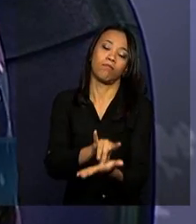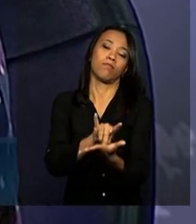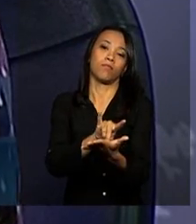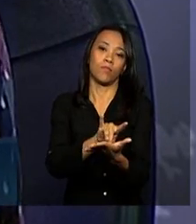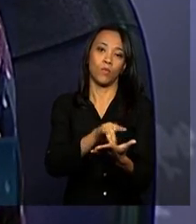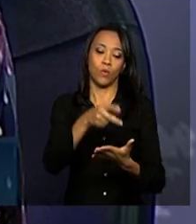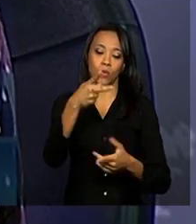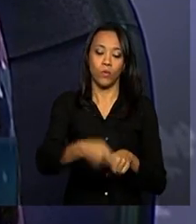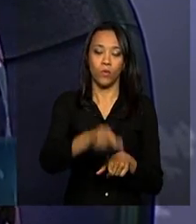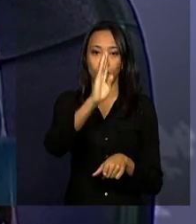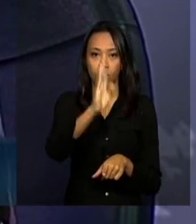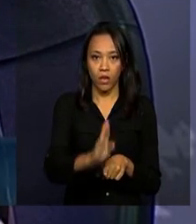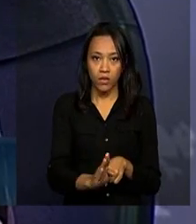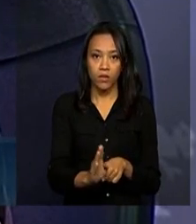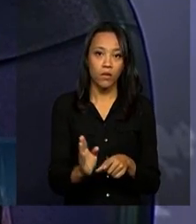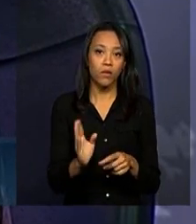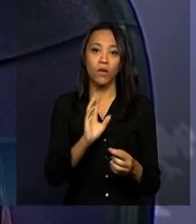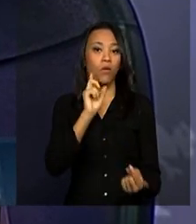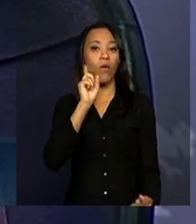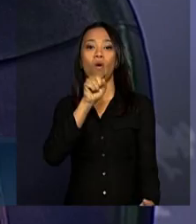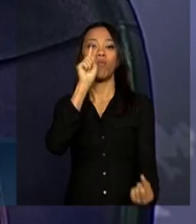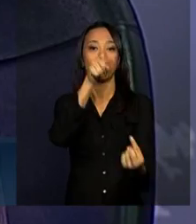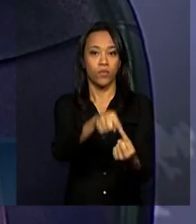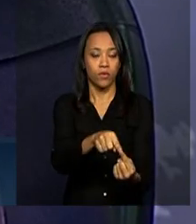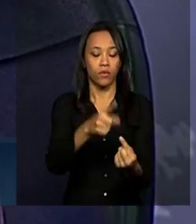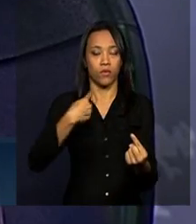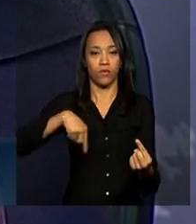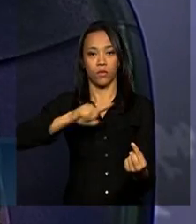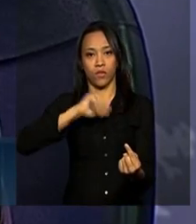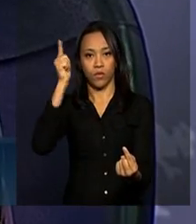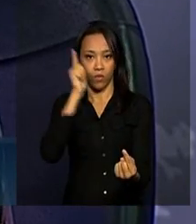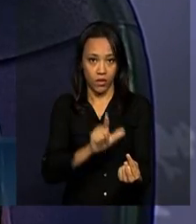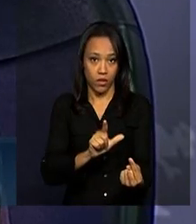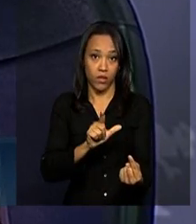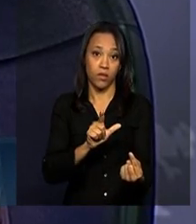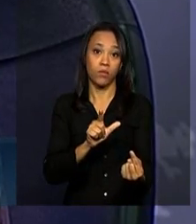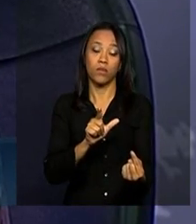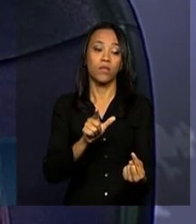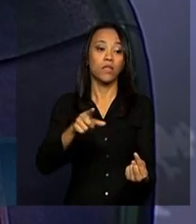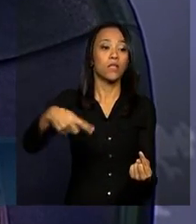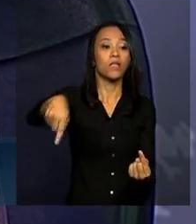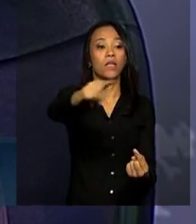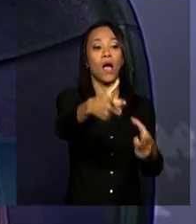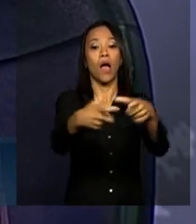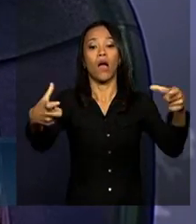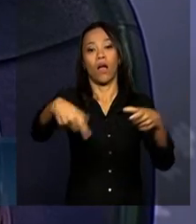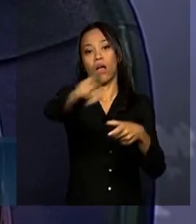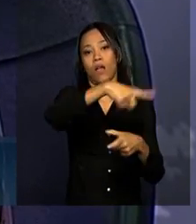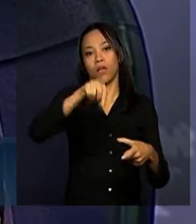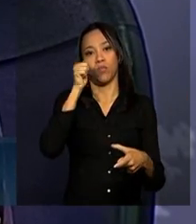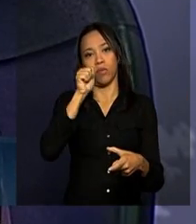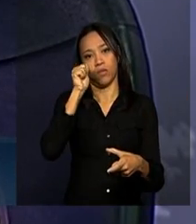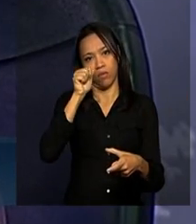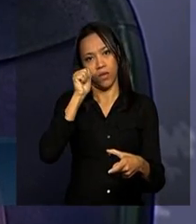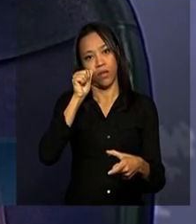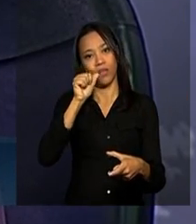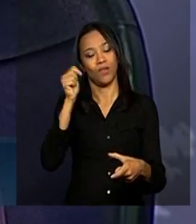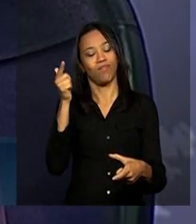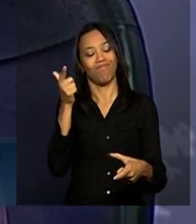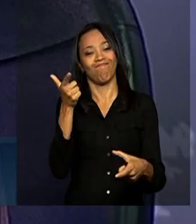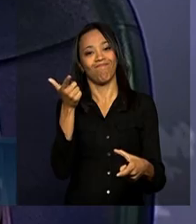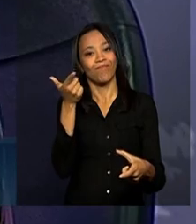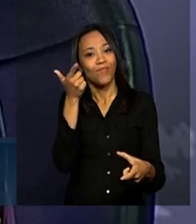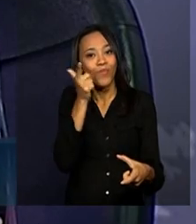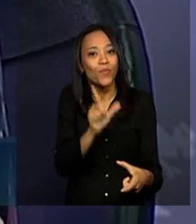no Brasil, para que façamos chegar às mulheres do nosso Brasil